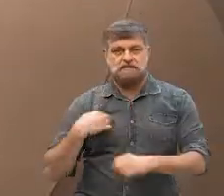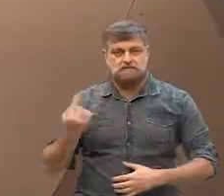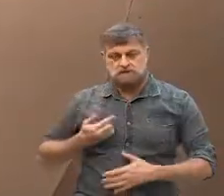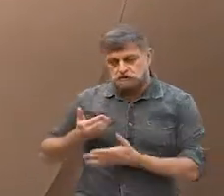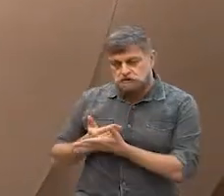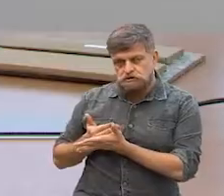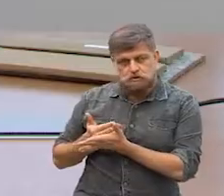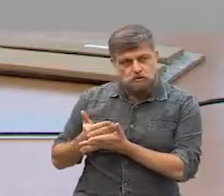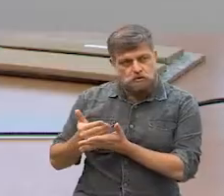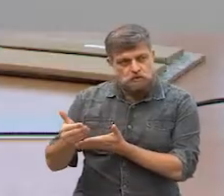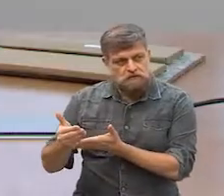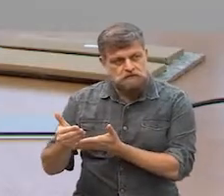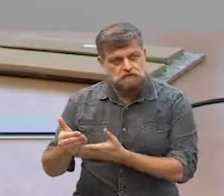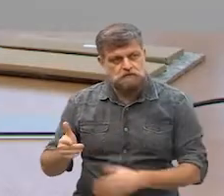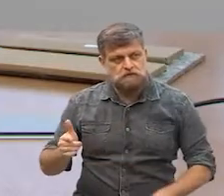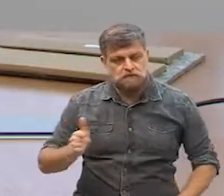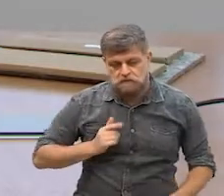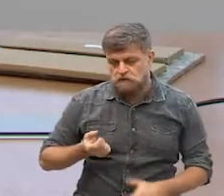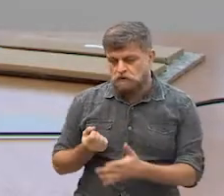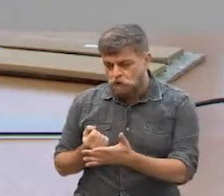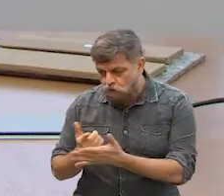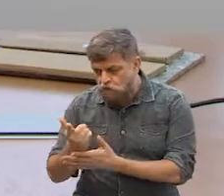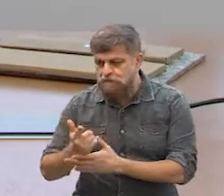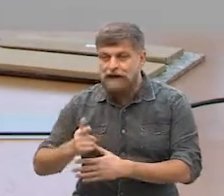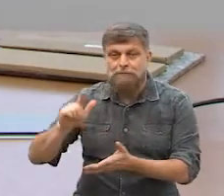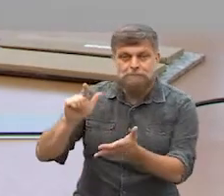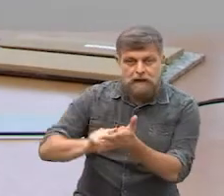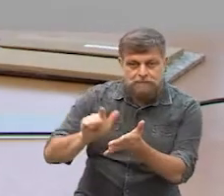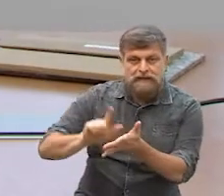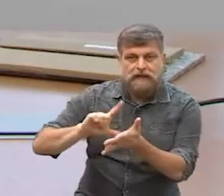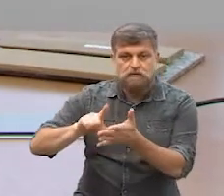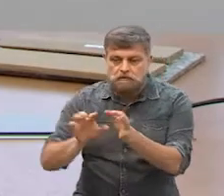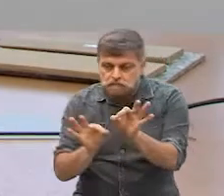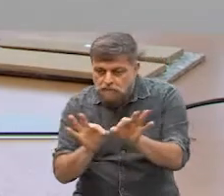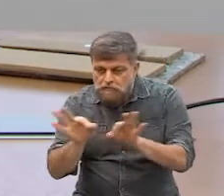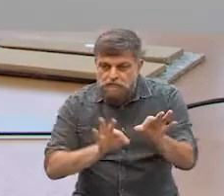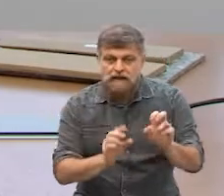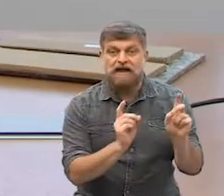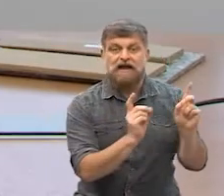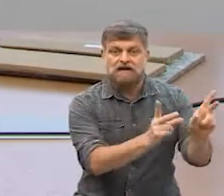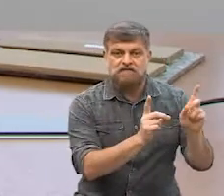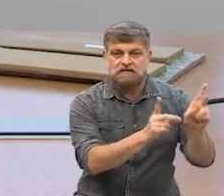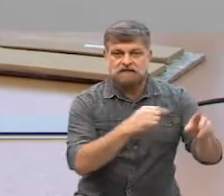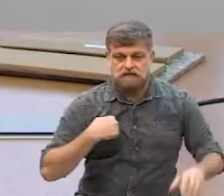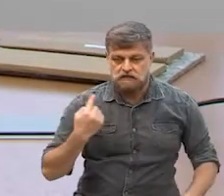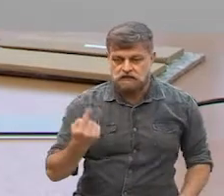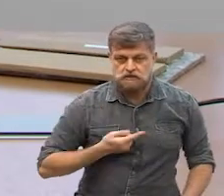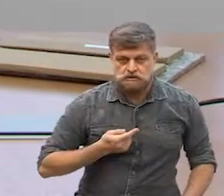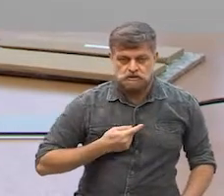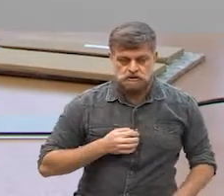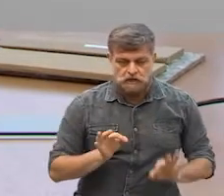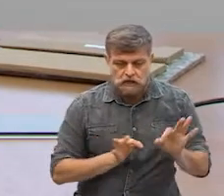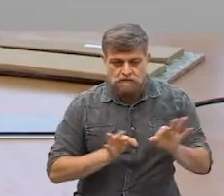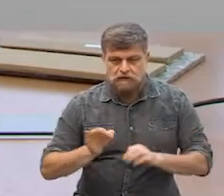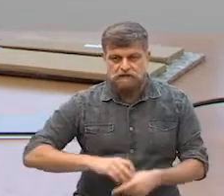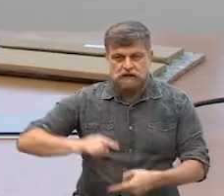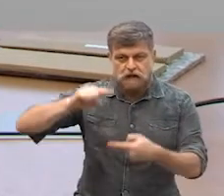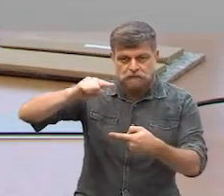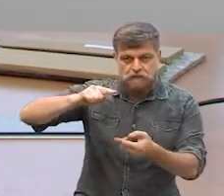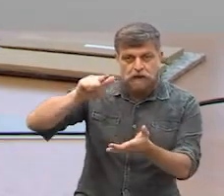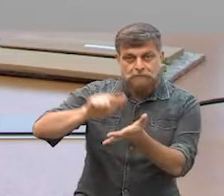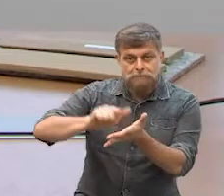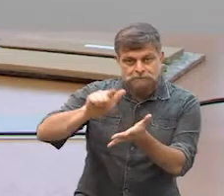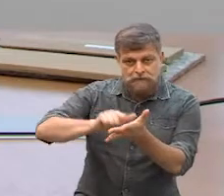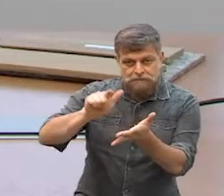né, a comprar e vender papel, né, e depois começamos a fabricar as embalagens de papel